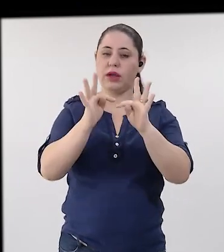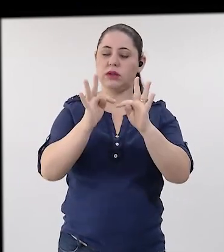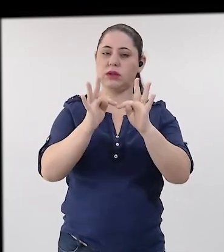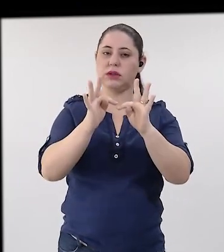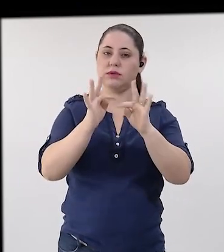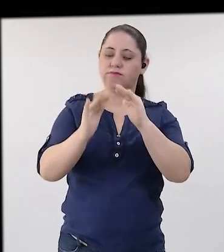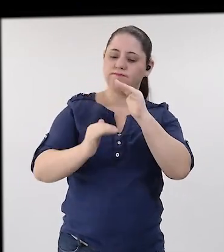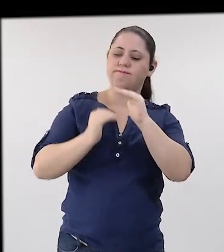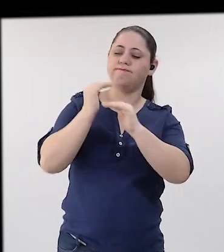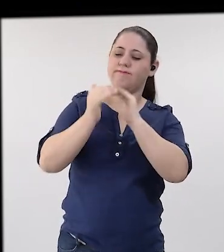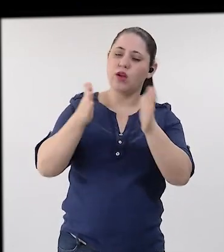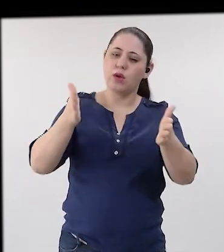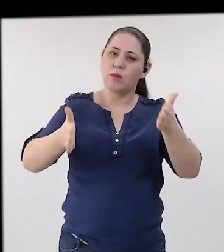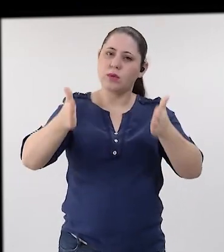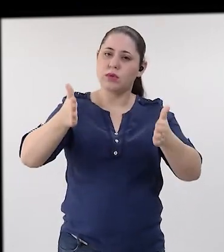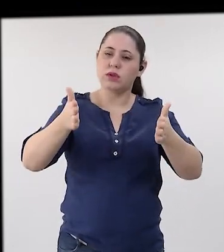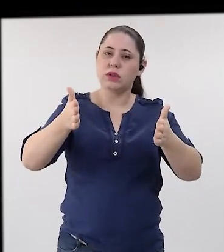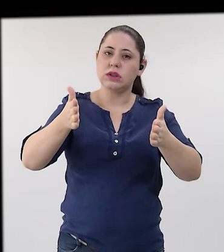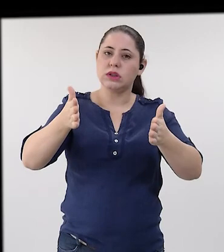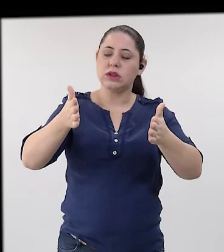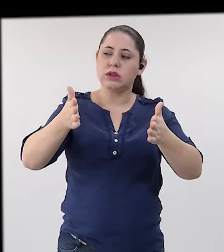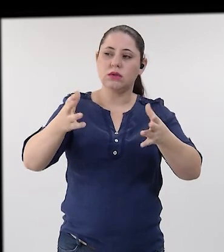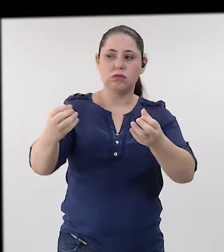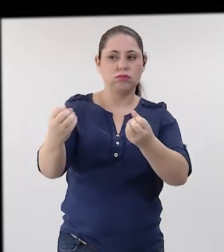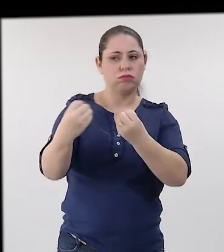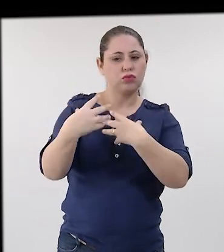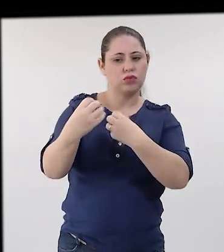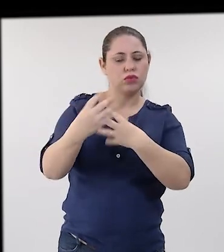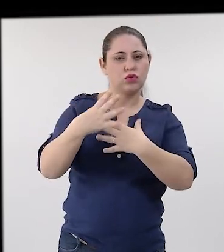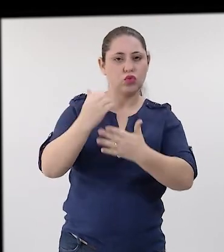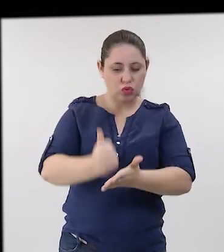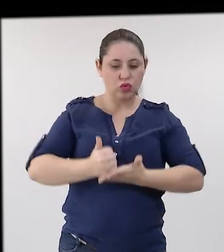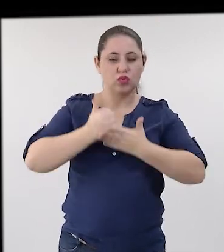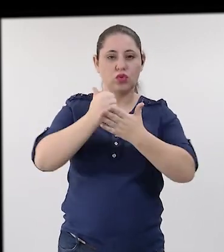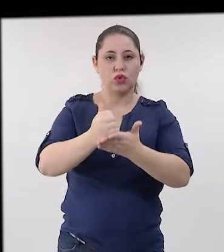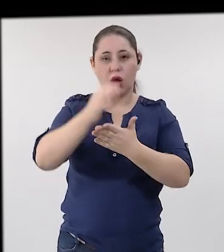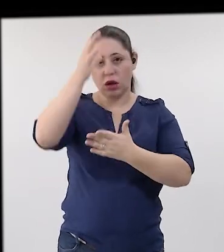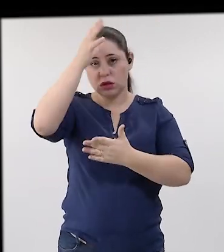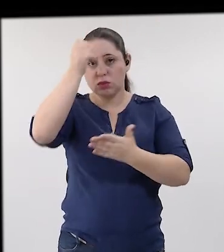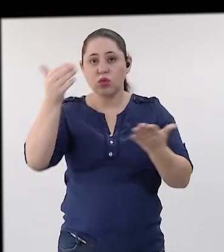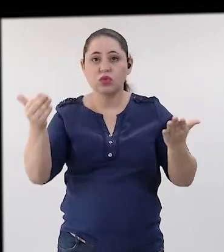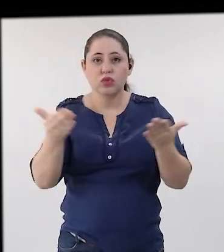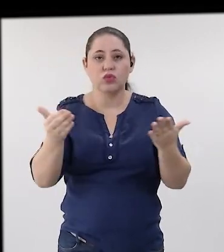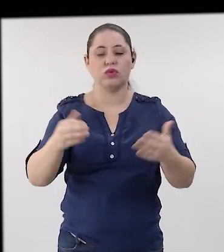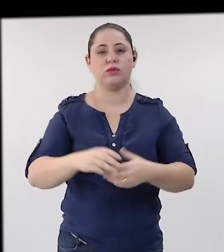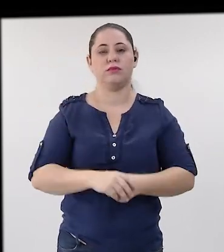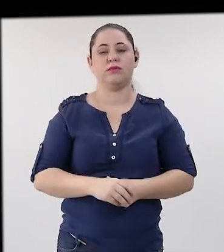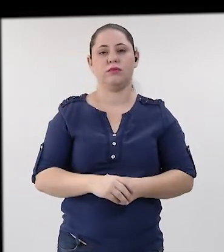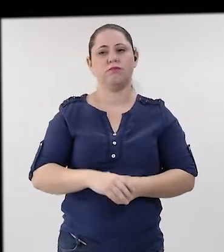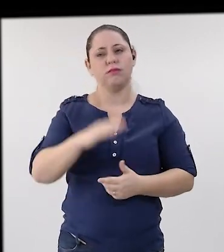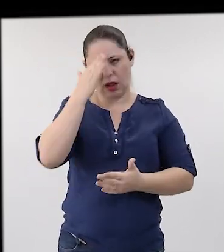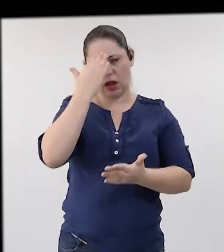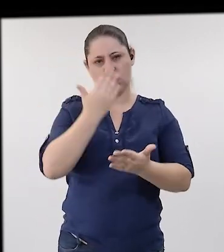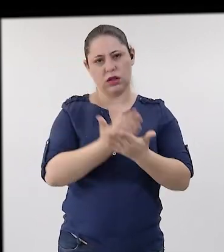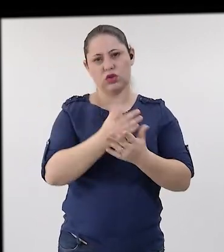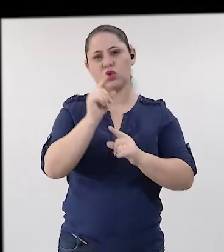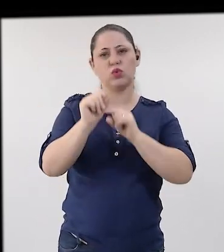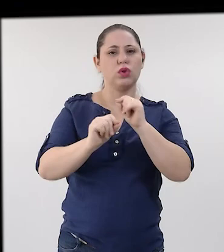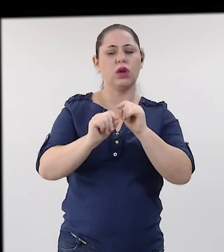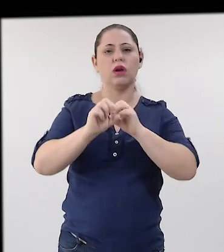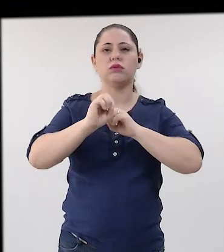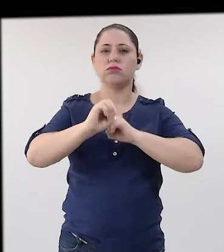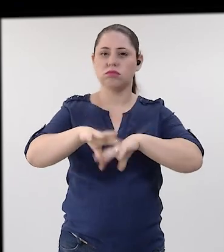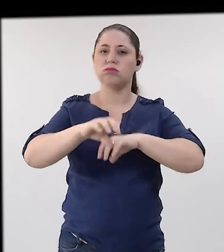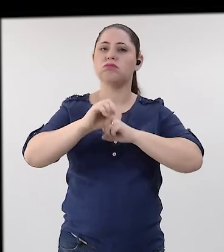que eu acabei desenvolvendo durante esse período que influenciou nesse resultado que a gente está tendo agora. Então, acredito que é